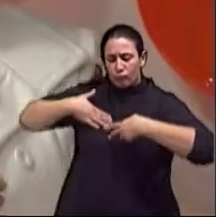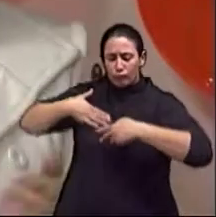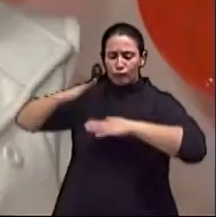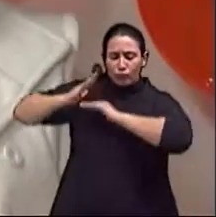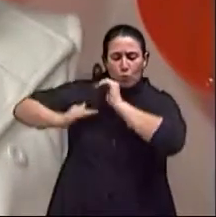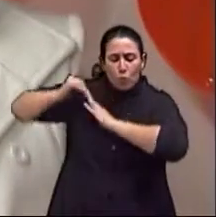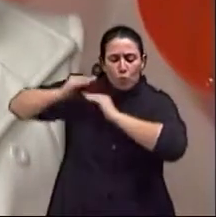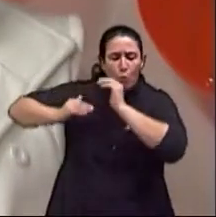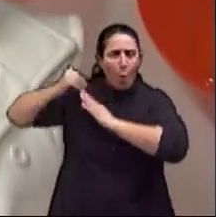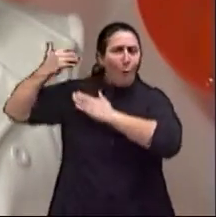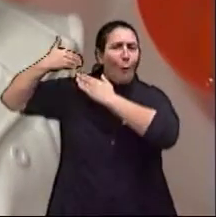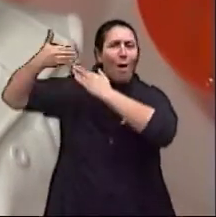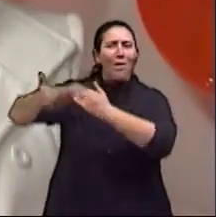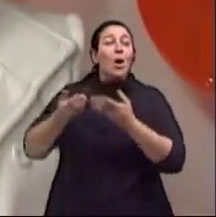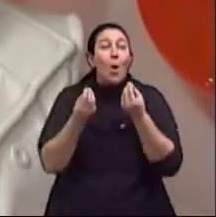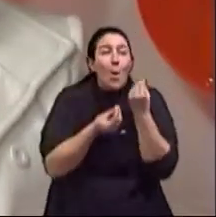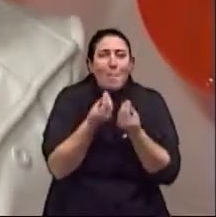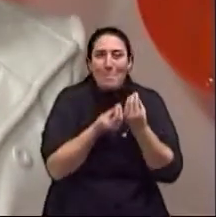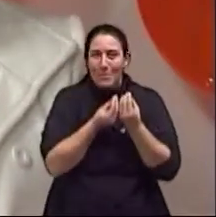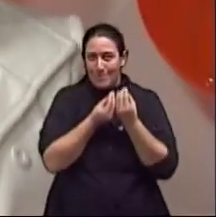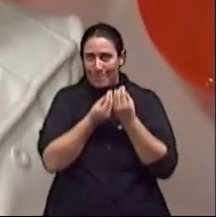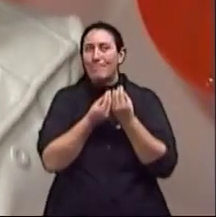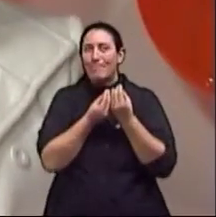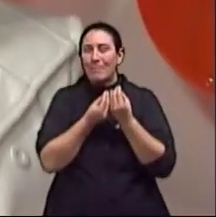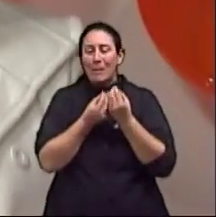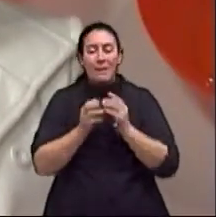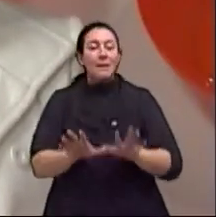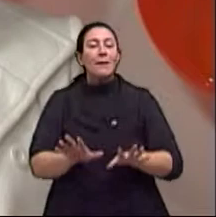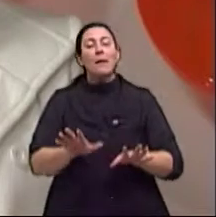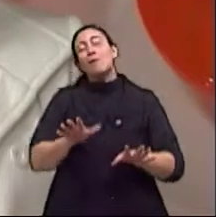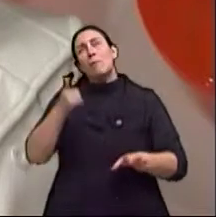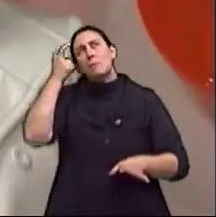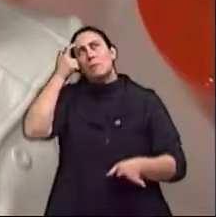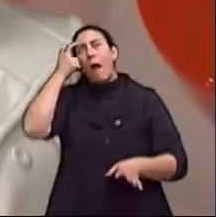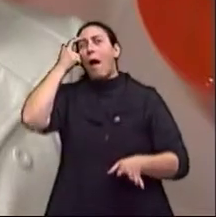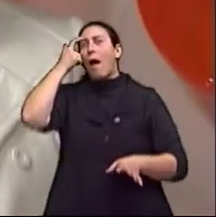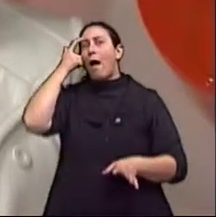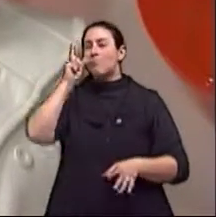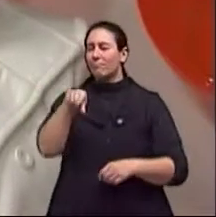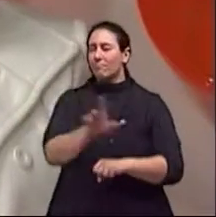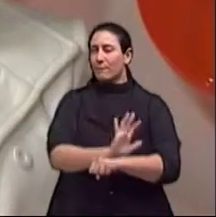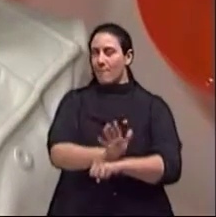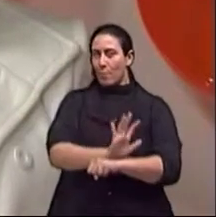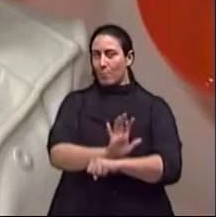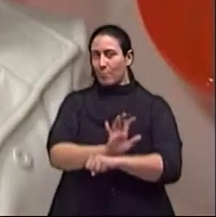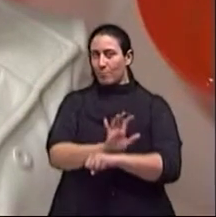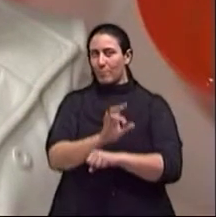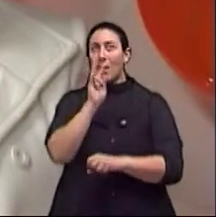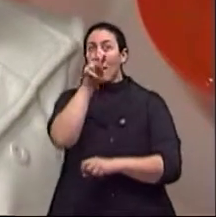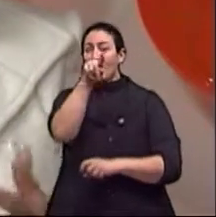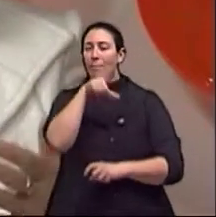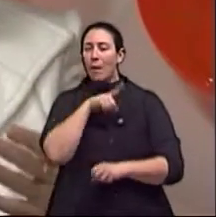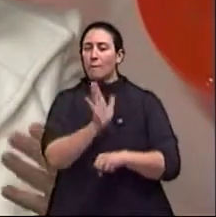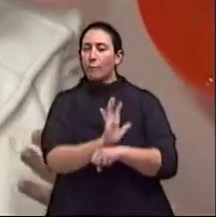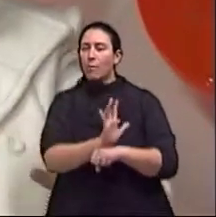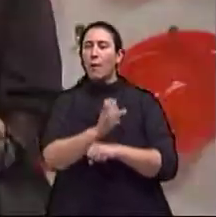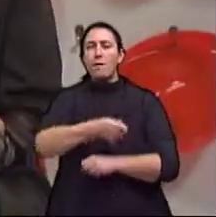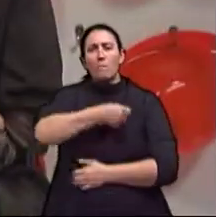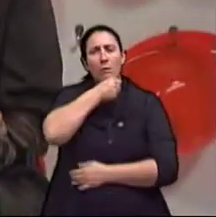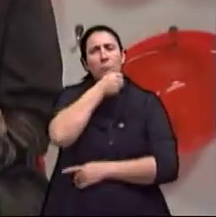ou não concremar e Nós pensamos em iniciar com discutindo filmes porque aí fica projetado no lá o em velar